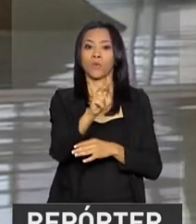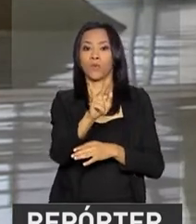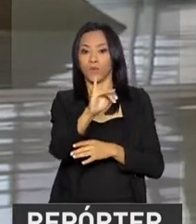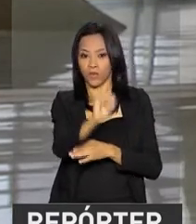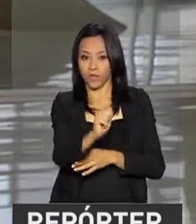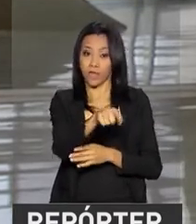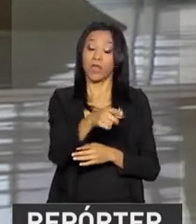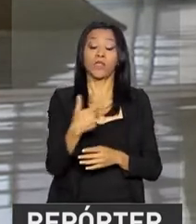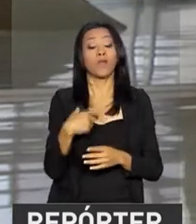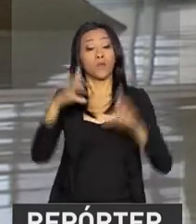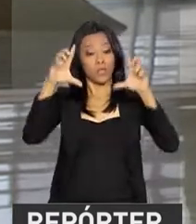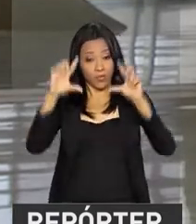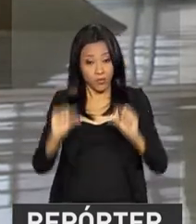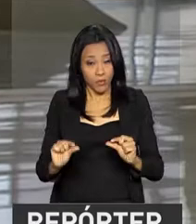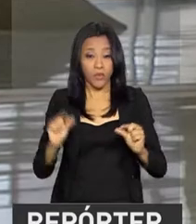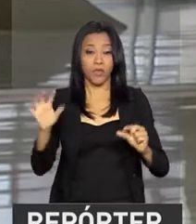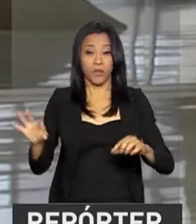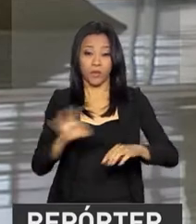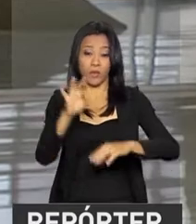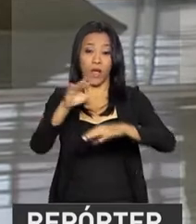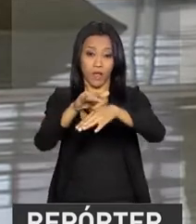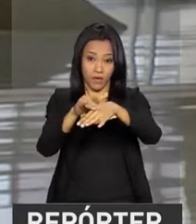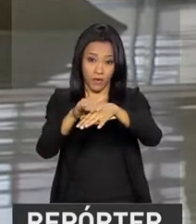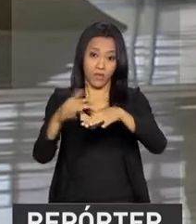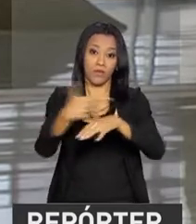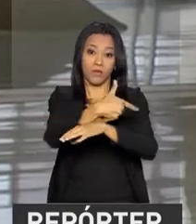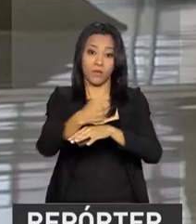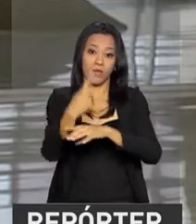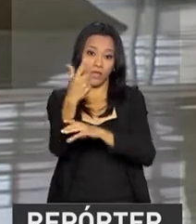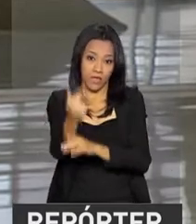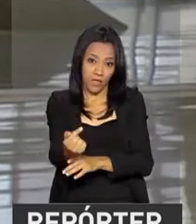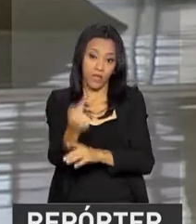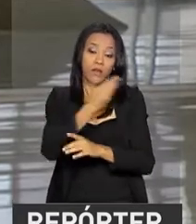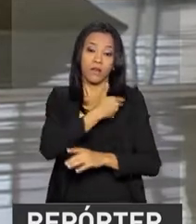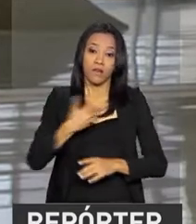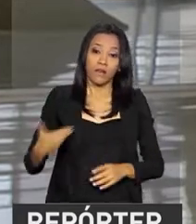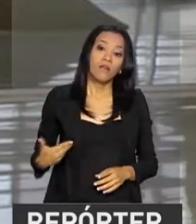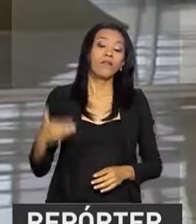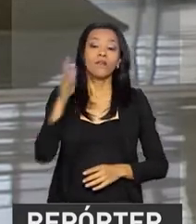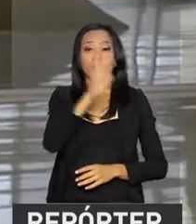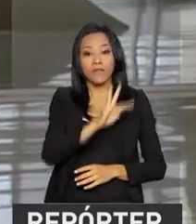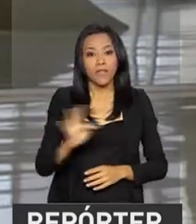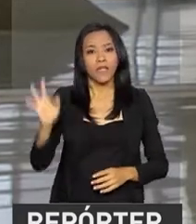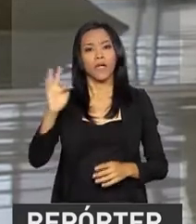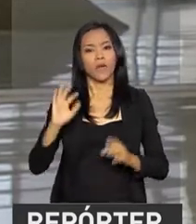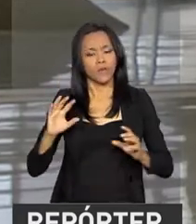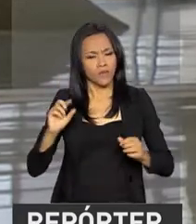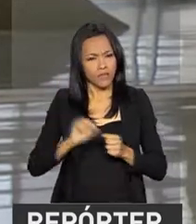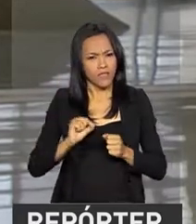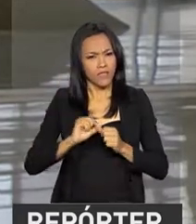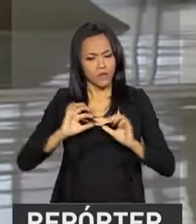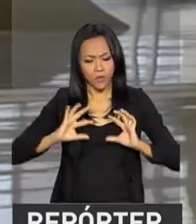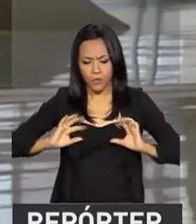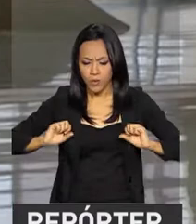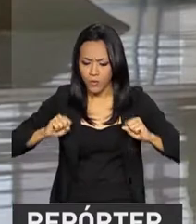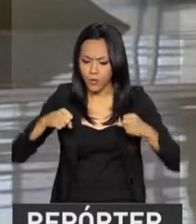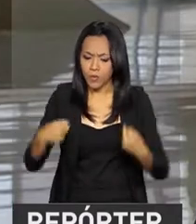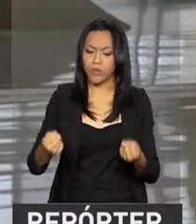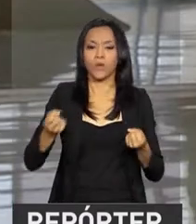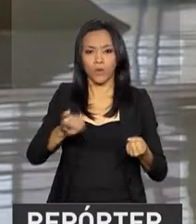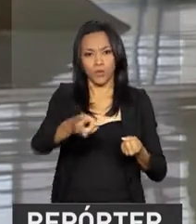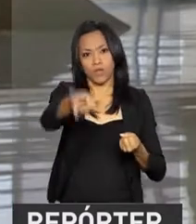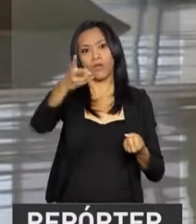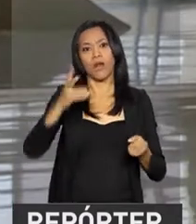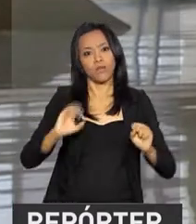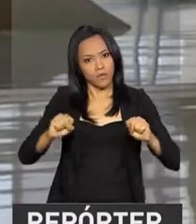diminuído em 2017, o governo afirma que todos os esforços de prevenção e combate ao mosquito devem ser mantidos.